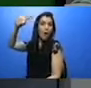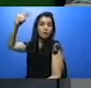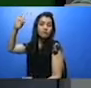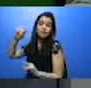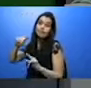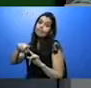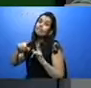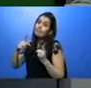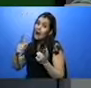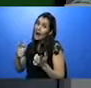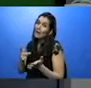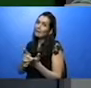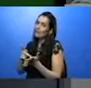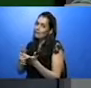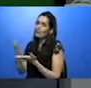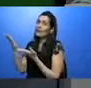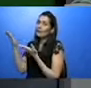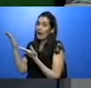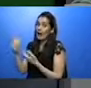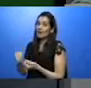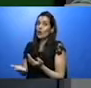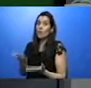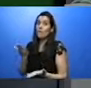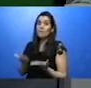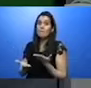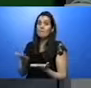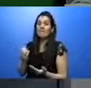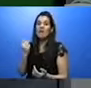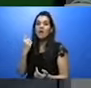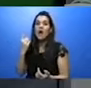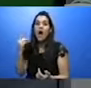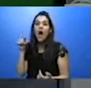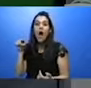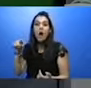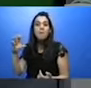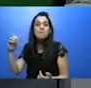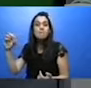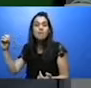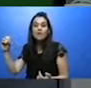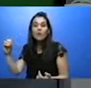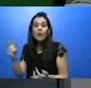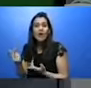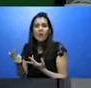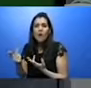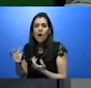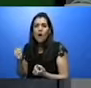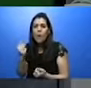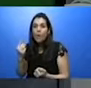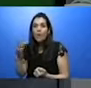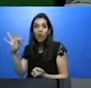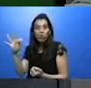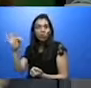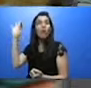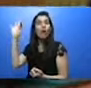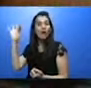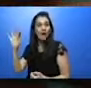Mas o peso da girafa é aproximadamente 1 tonelada. É um peso bem,